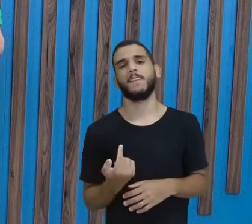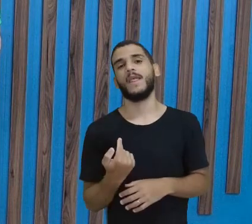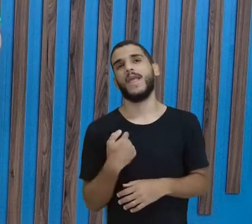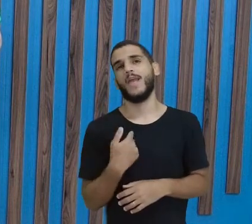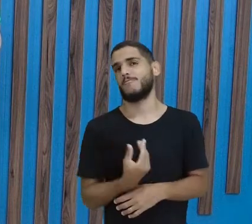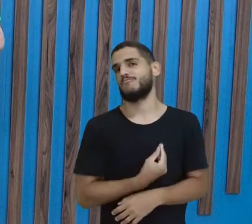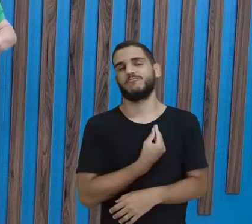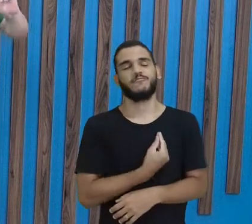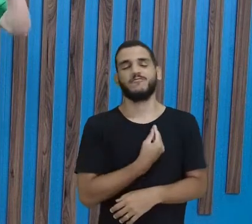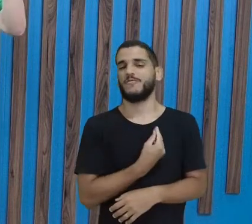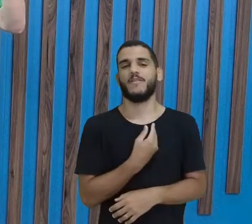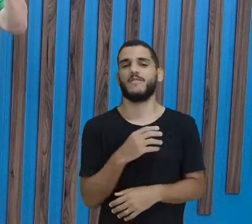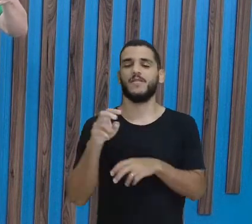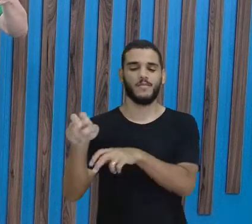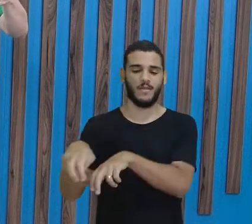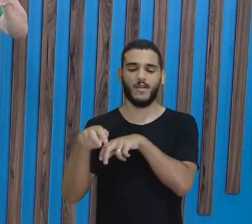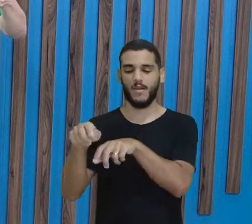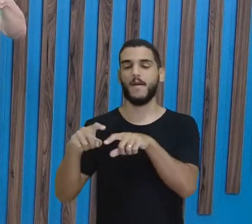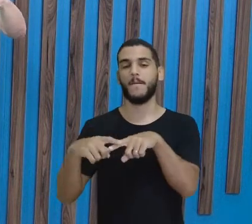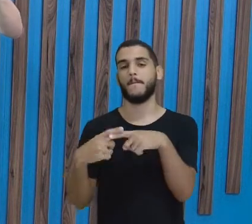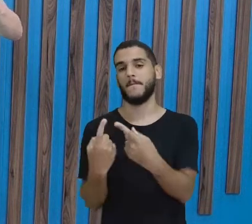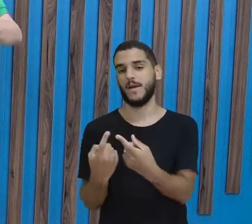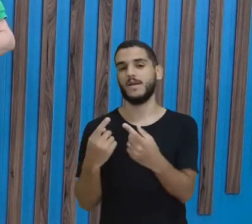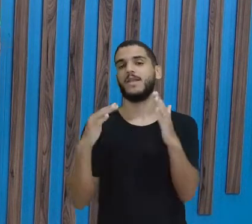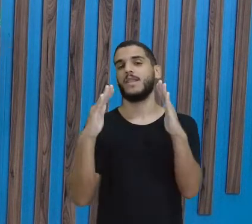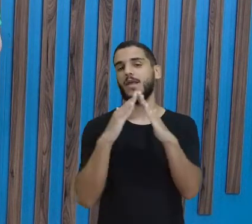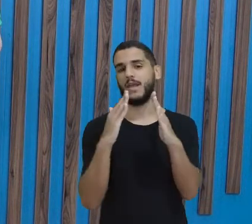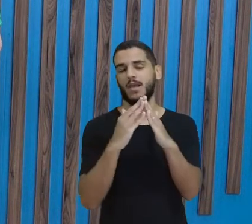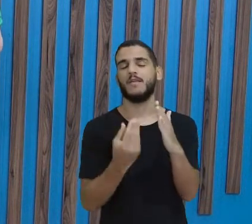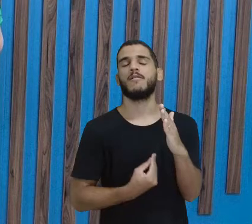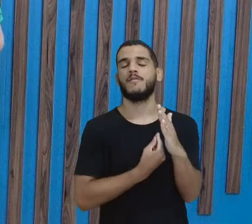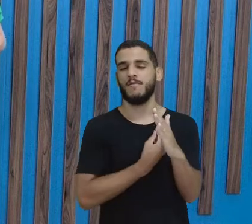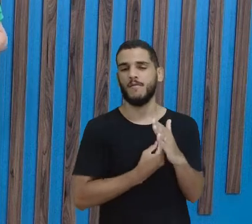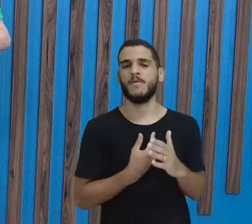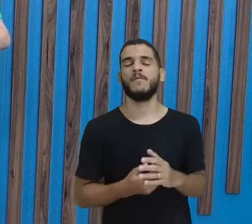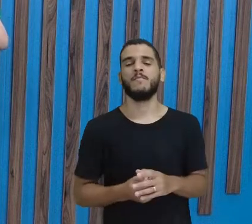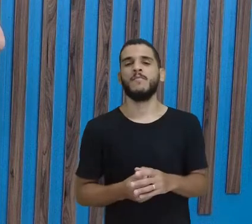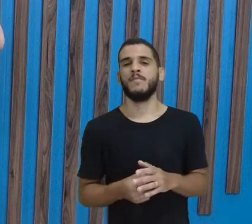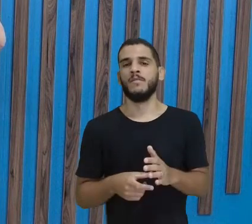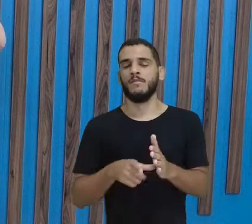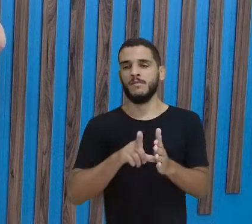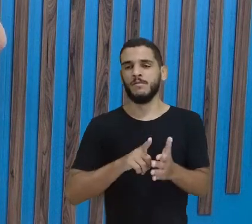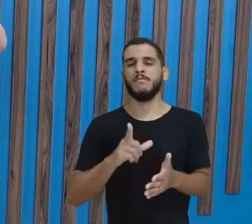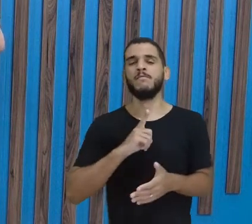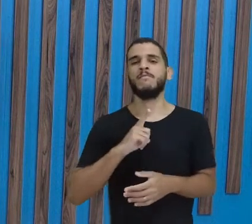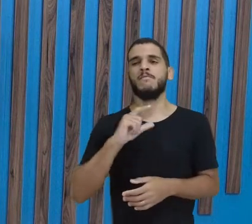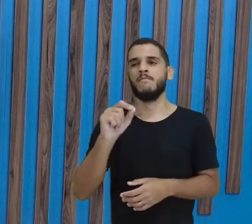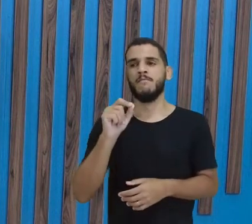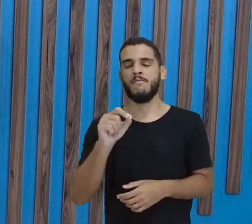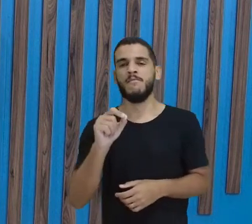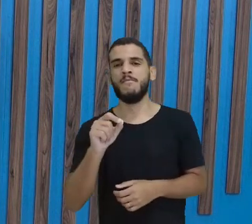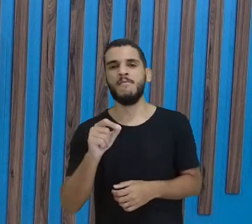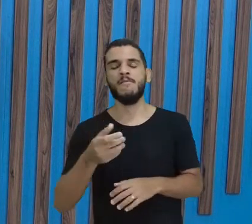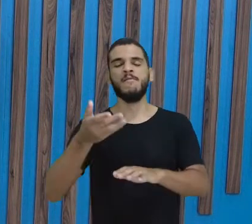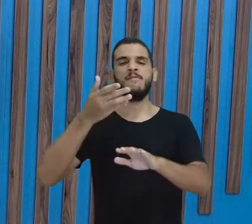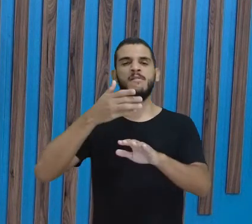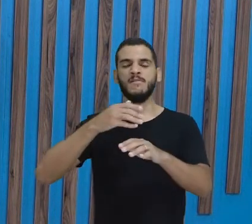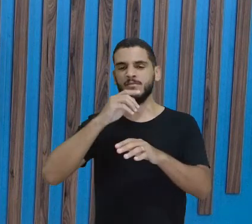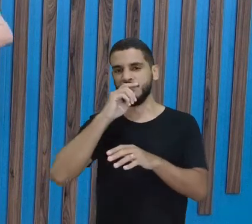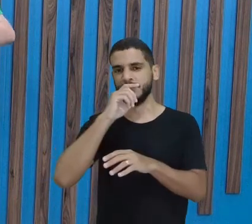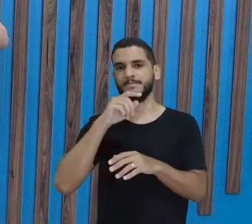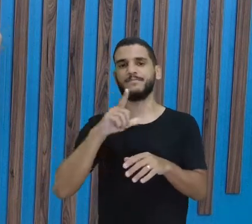rural, mas lá na casa onde eu morava, quando eu era criança, a casa que eu me criei, ela tinha também um pomarzinho lá atrás, no quintal.